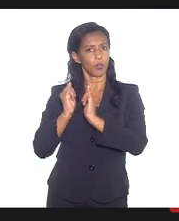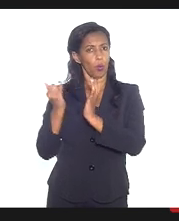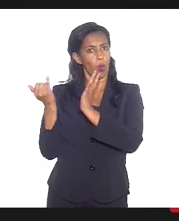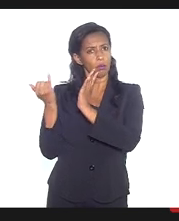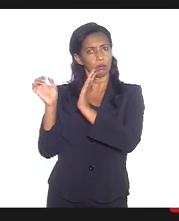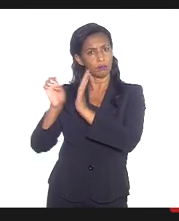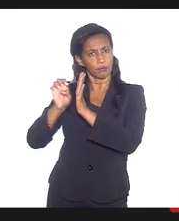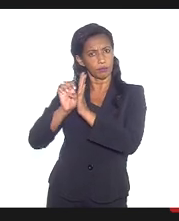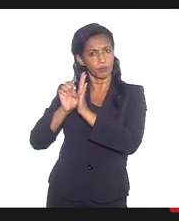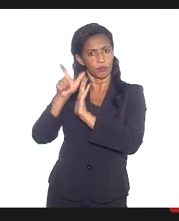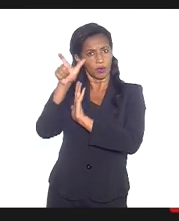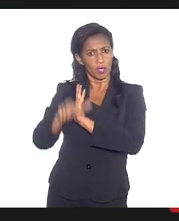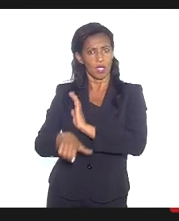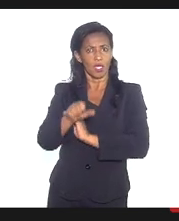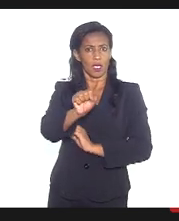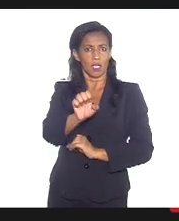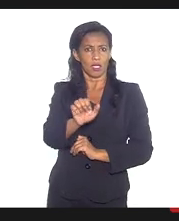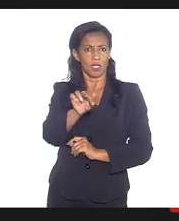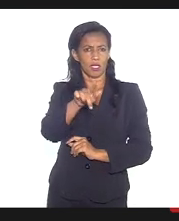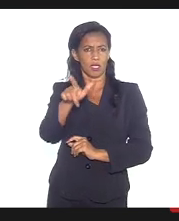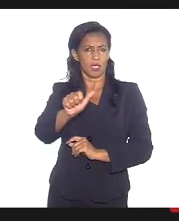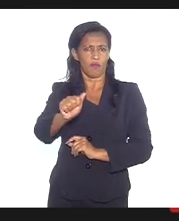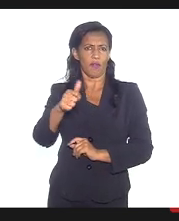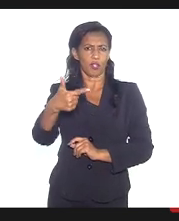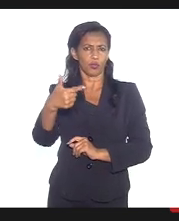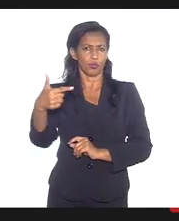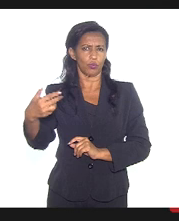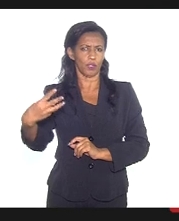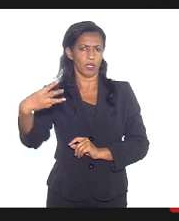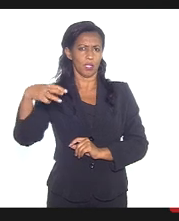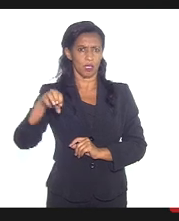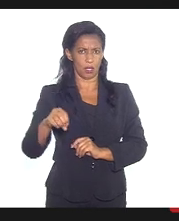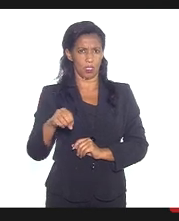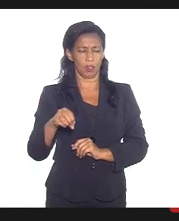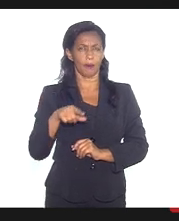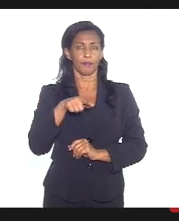resolução Cefaz 230, tá? Essa resolução, ela